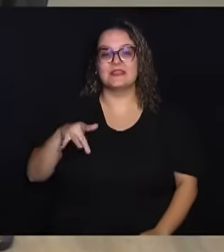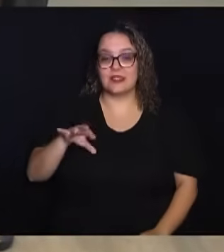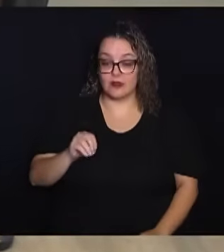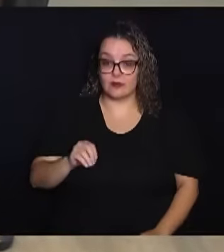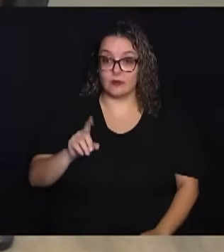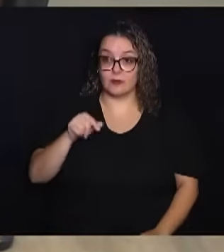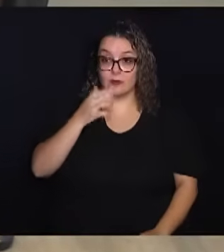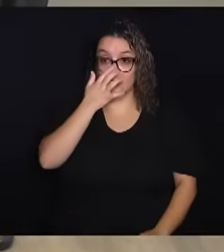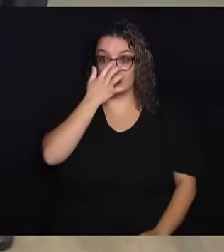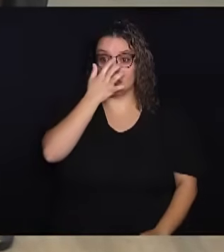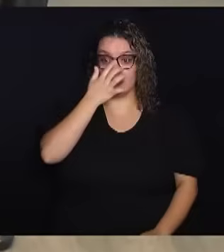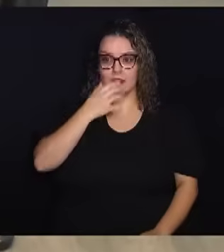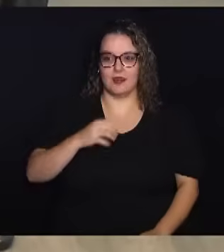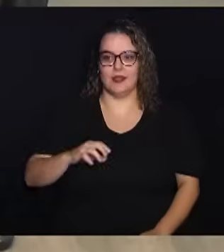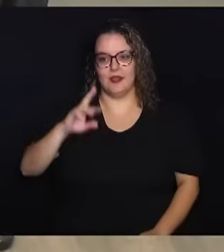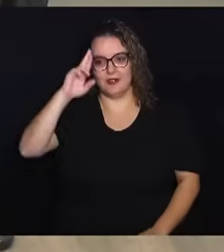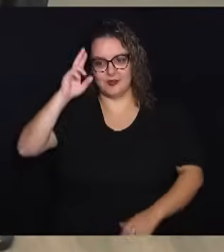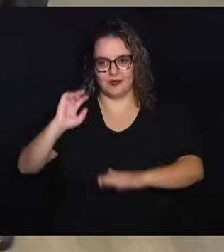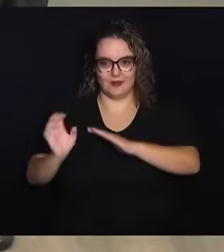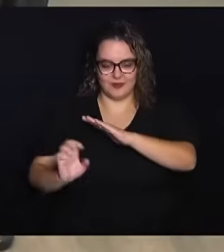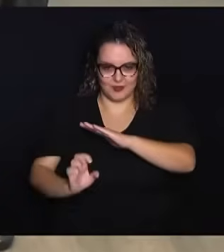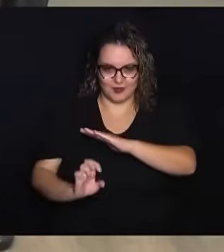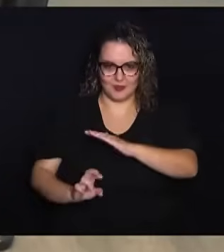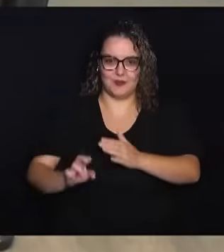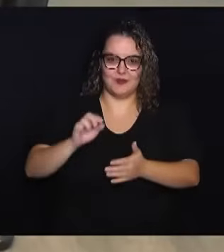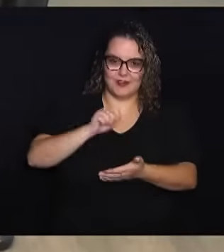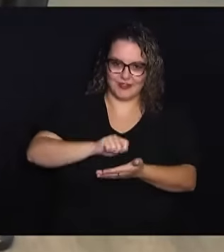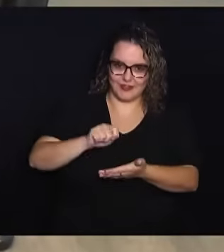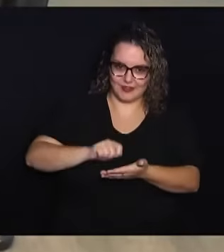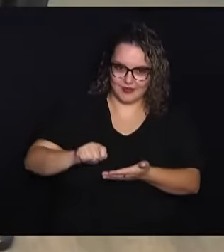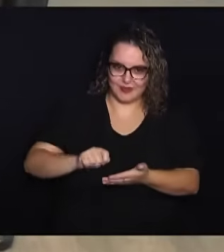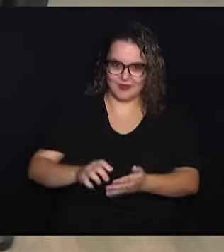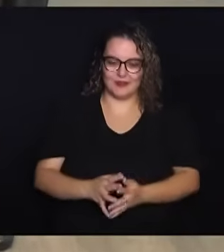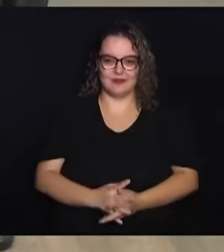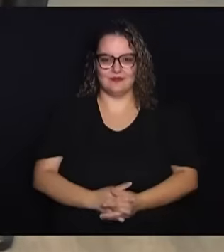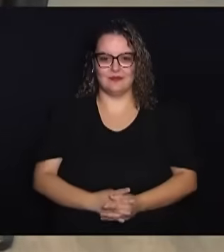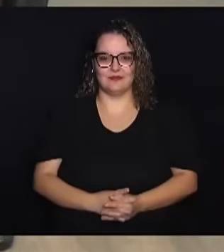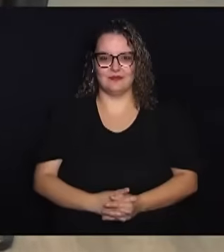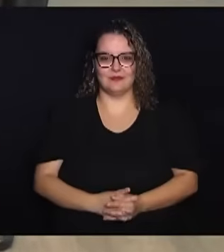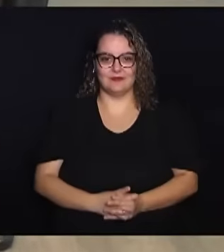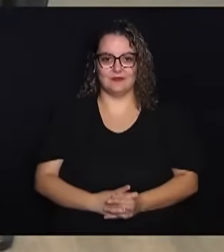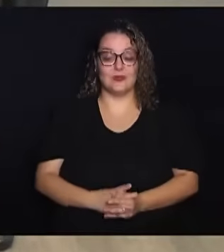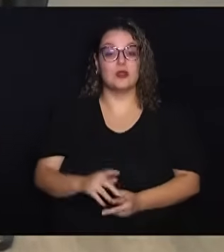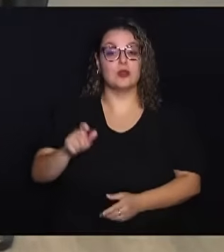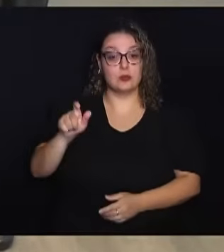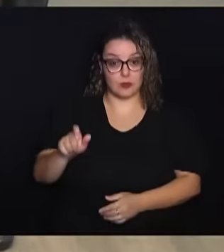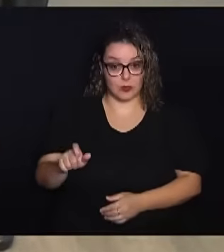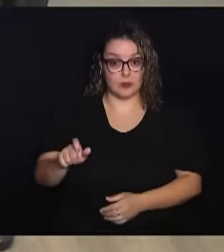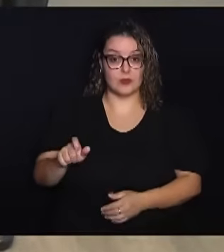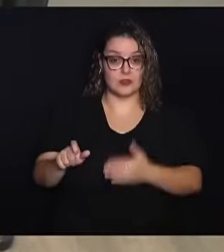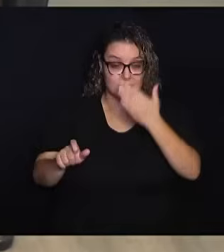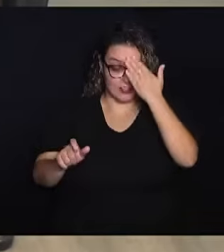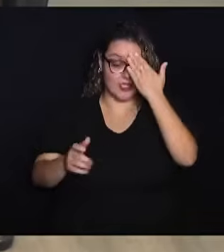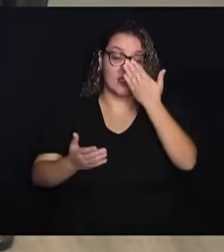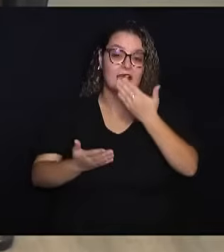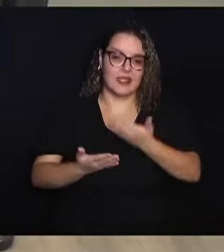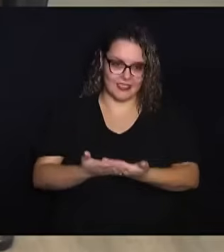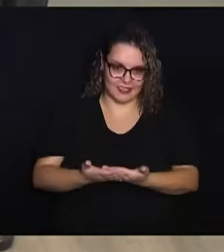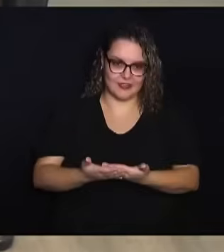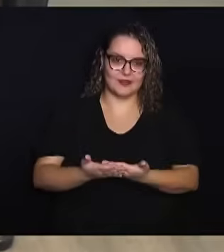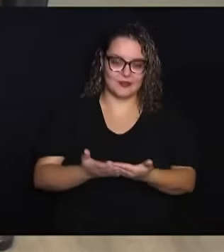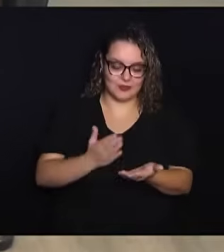é empresário, escritor e uma pessoa que acredita muito